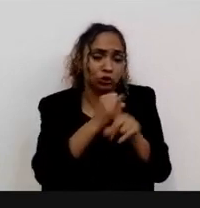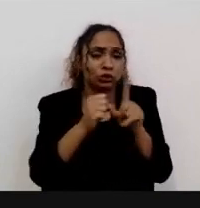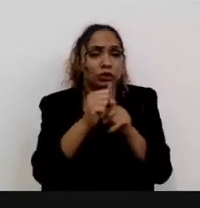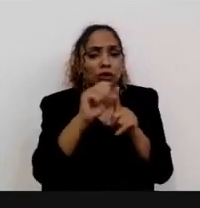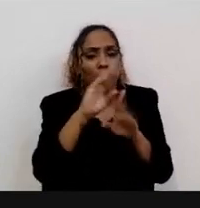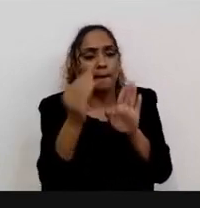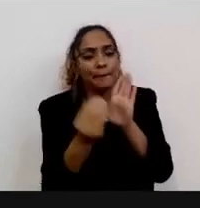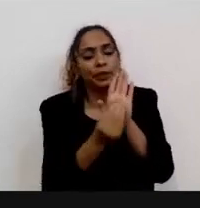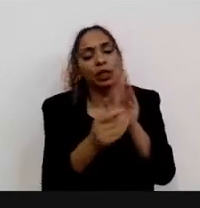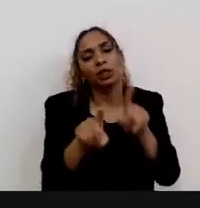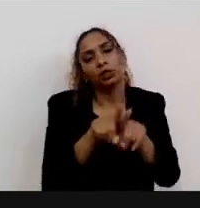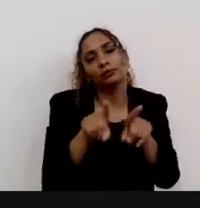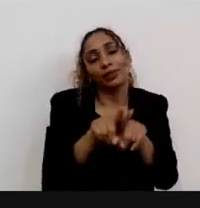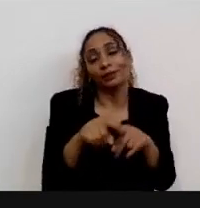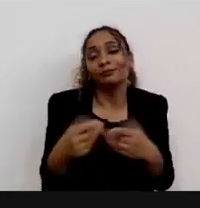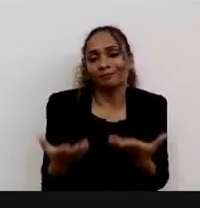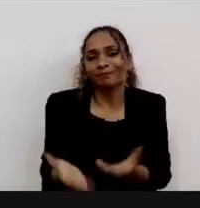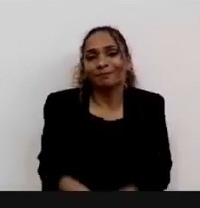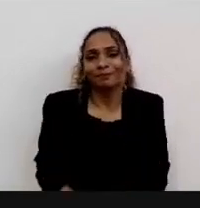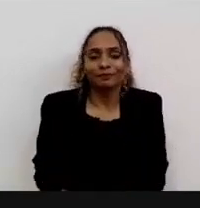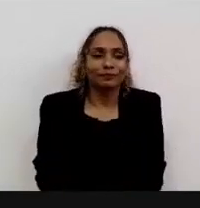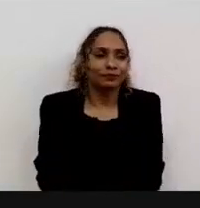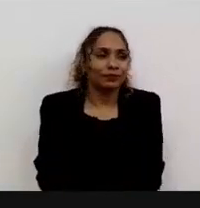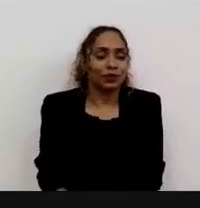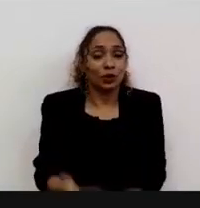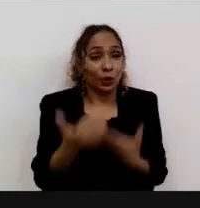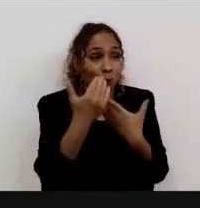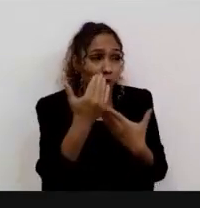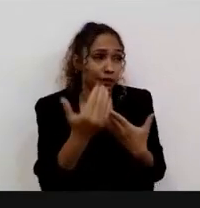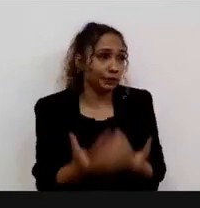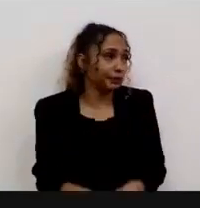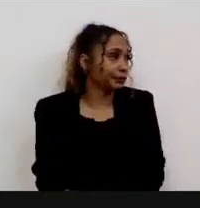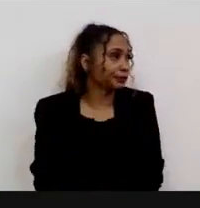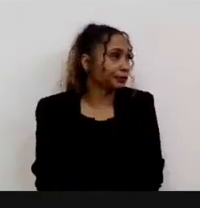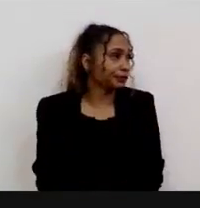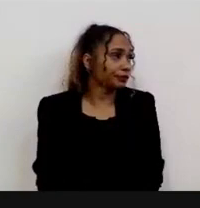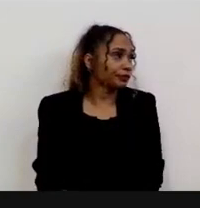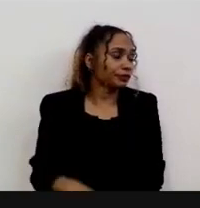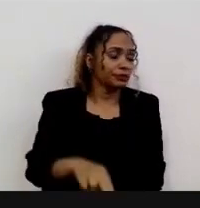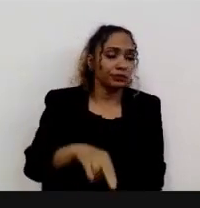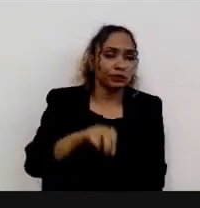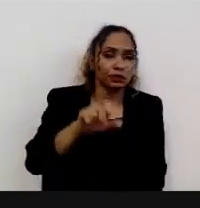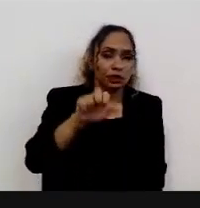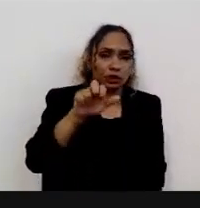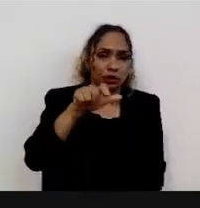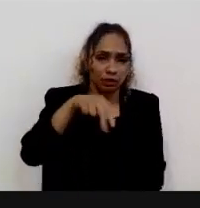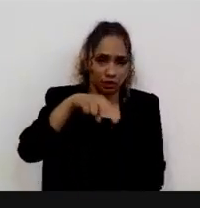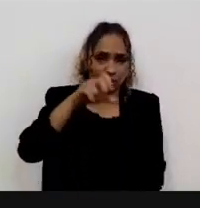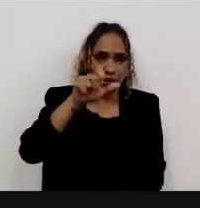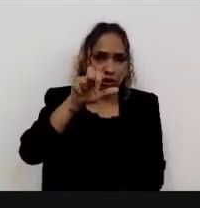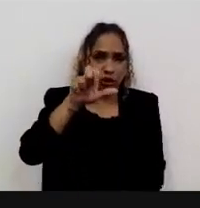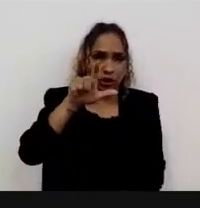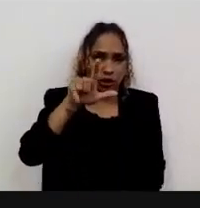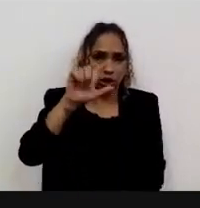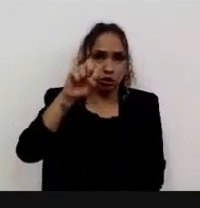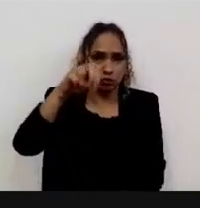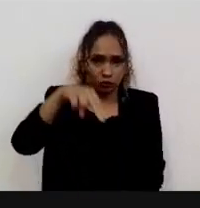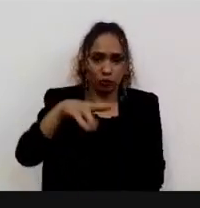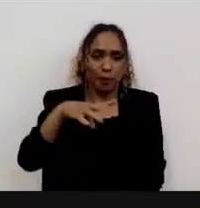aplicadas também. É isso. Obrigado, Marcos. O Nilson, do Departamento de Finanças, pergunta para o